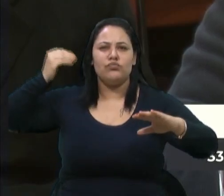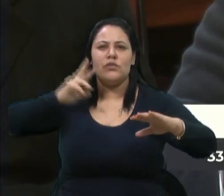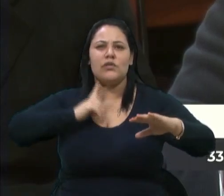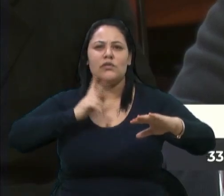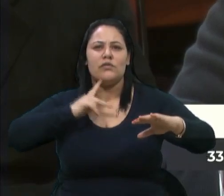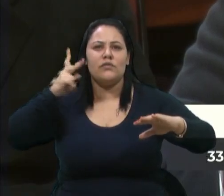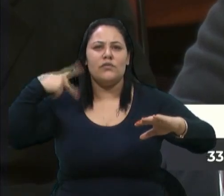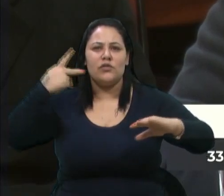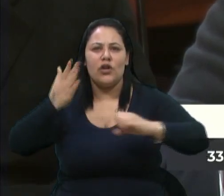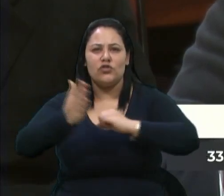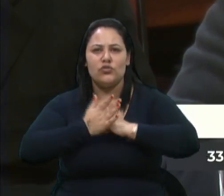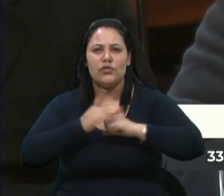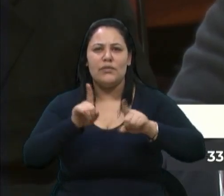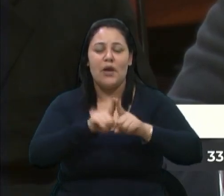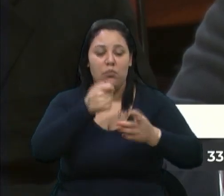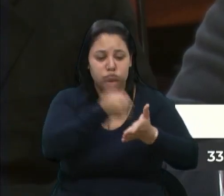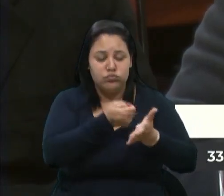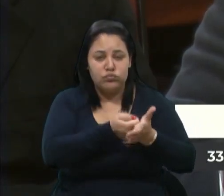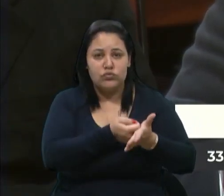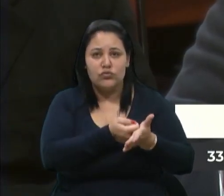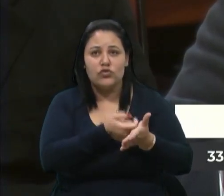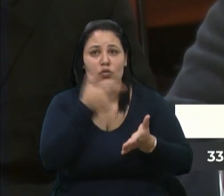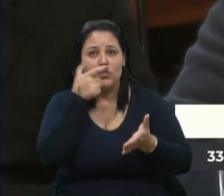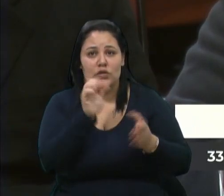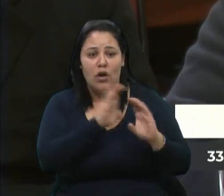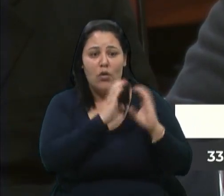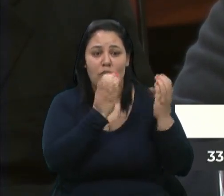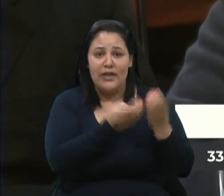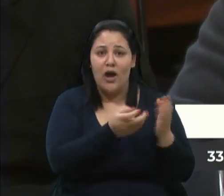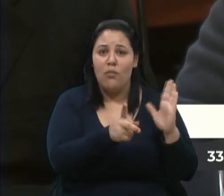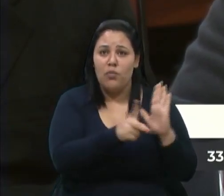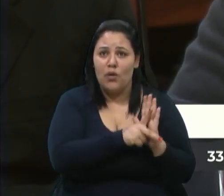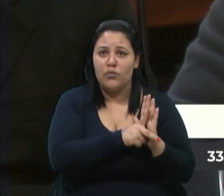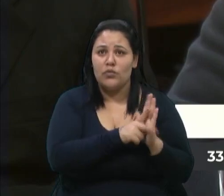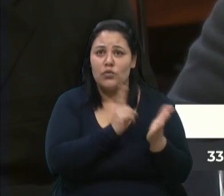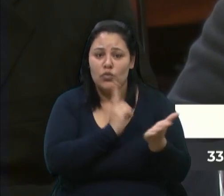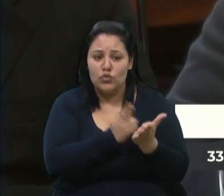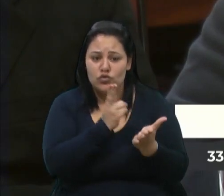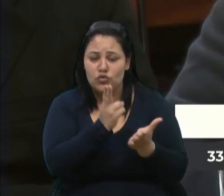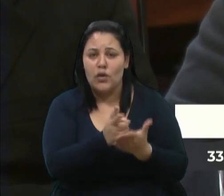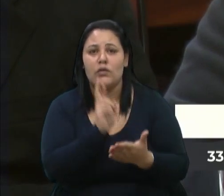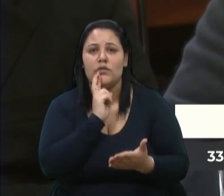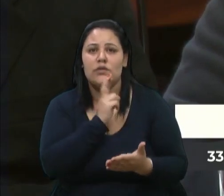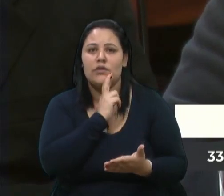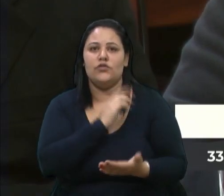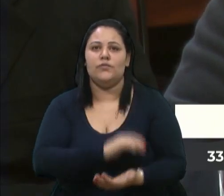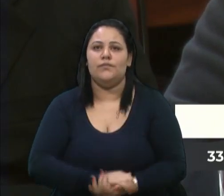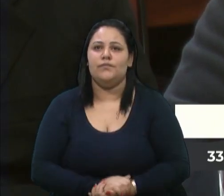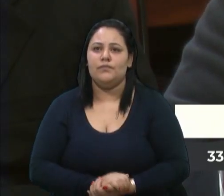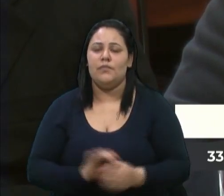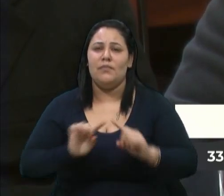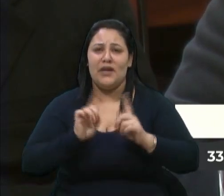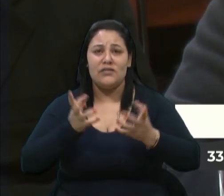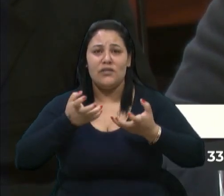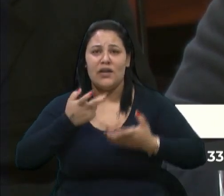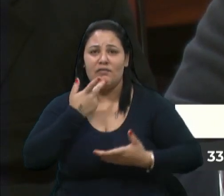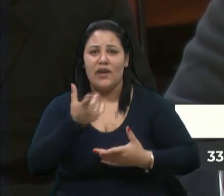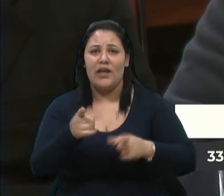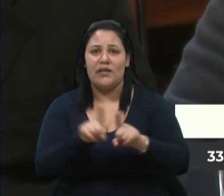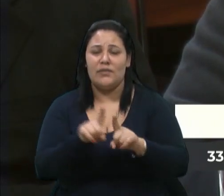e lutamos e garantimos que as próprias comunidades conseguiram manter o serviço. Mas eu quero falar,